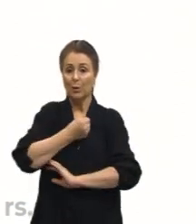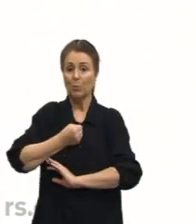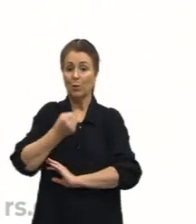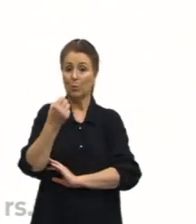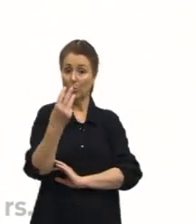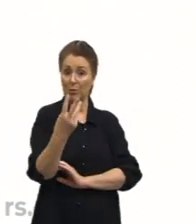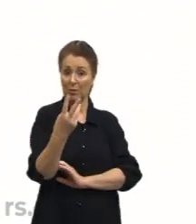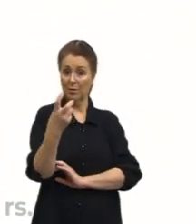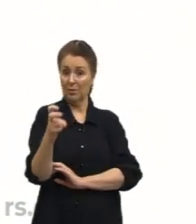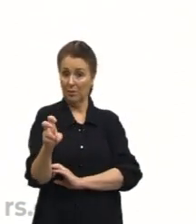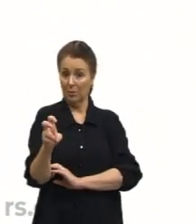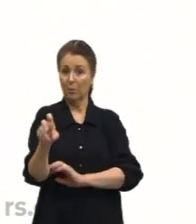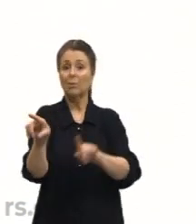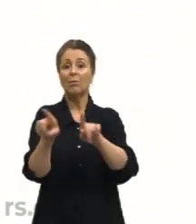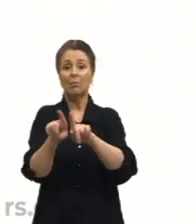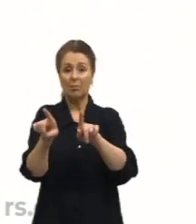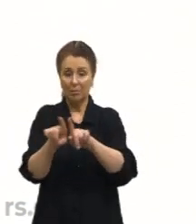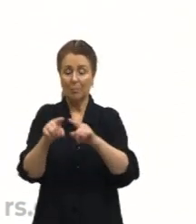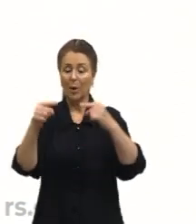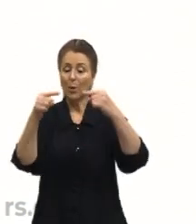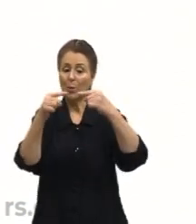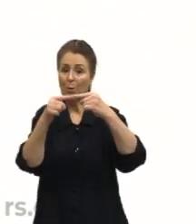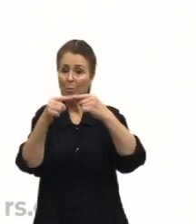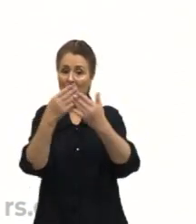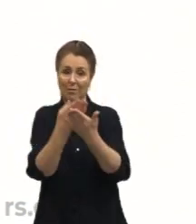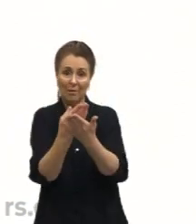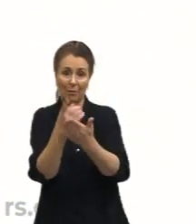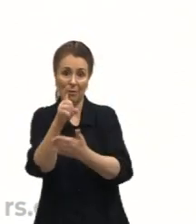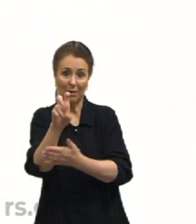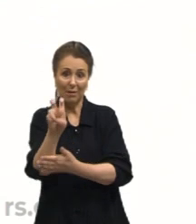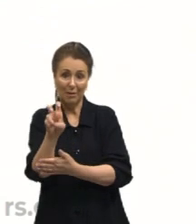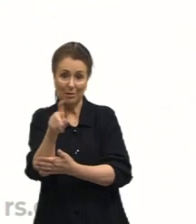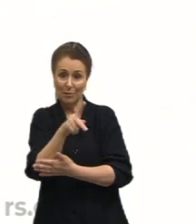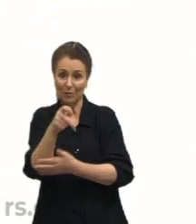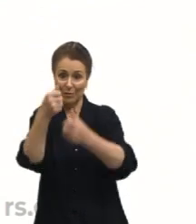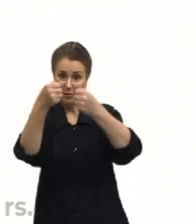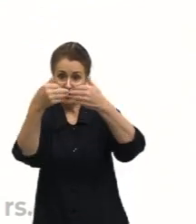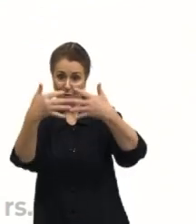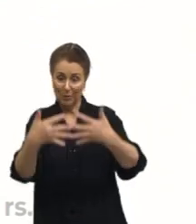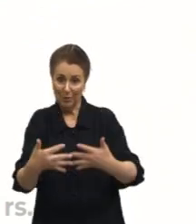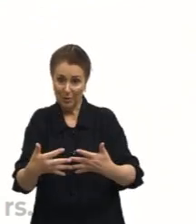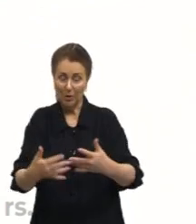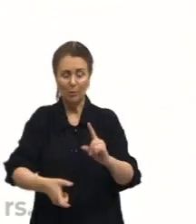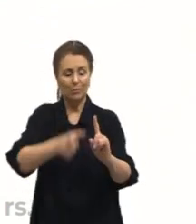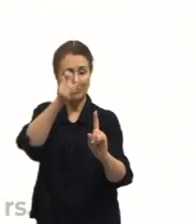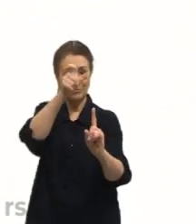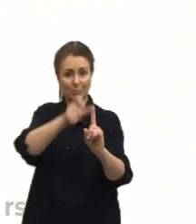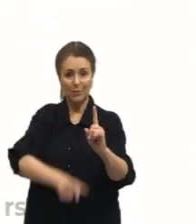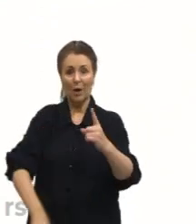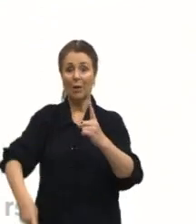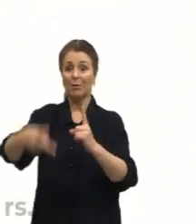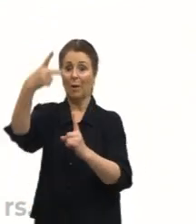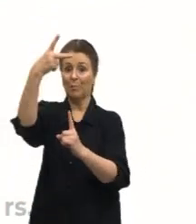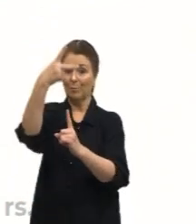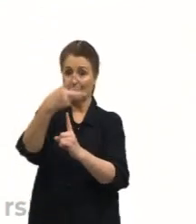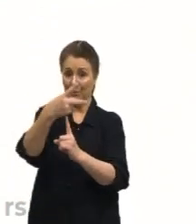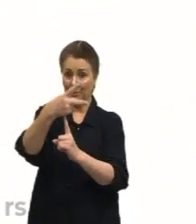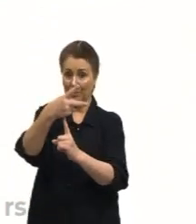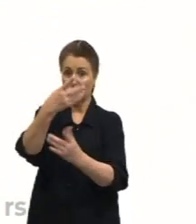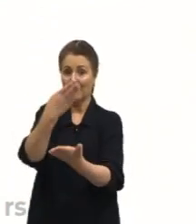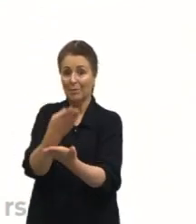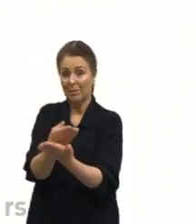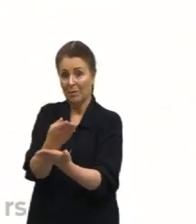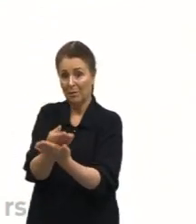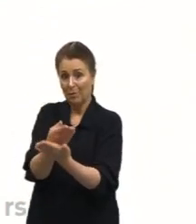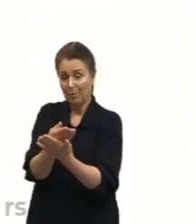também vai dialogar com a nossa aula 15 onde a gente fala sobre personificação e prosopopeia nas nossas aulas aí